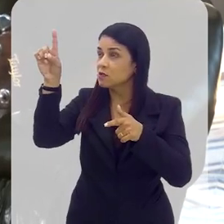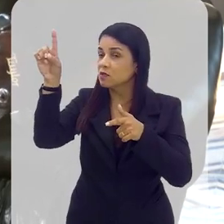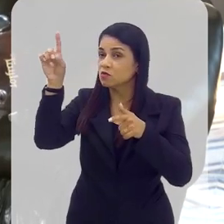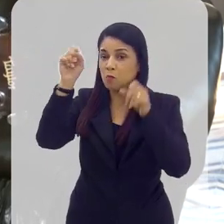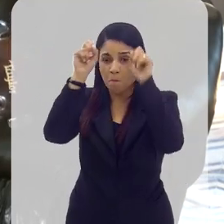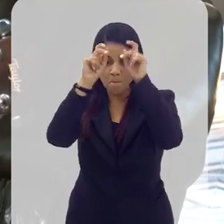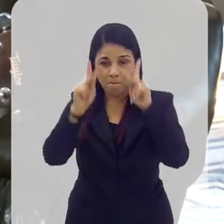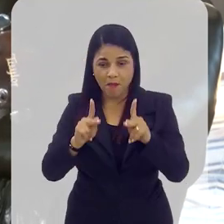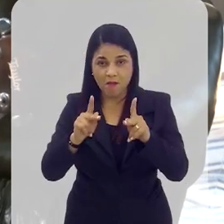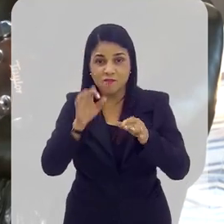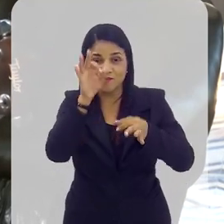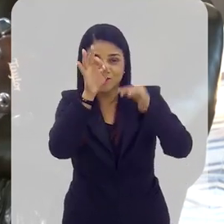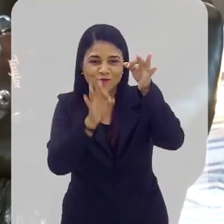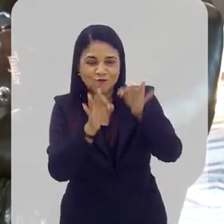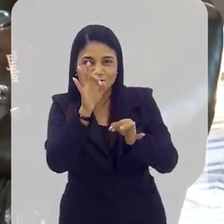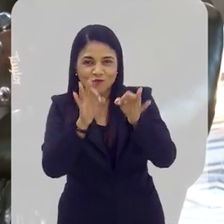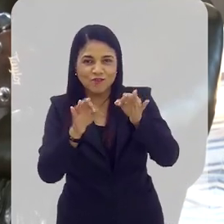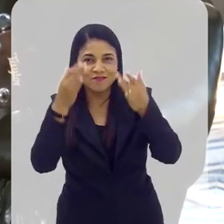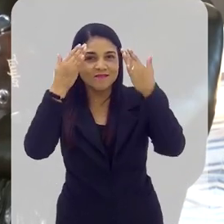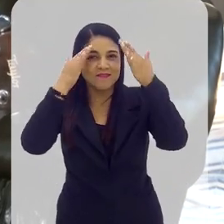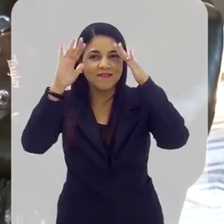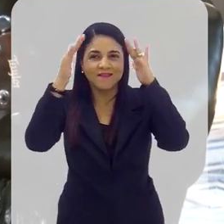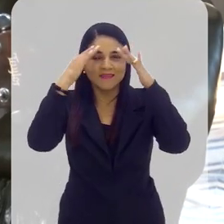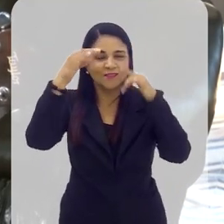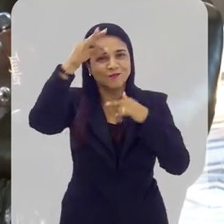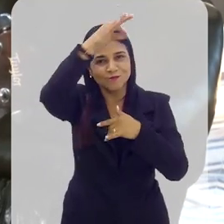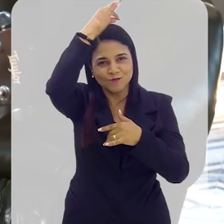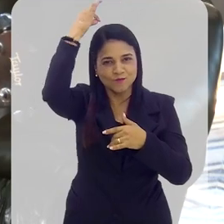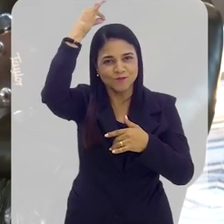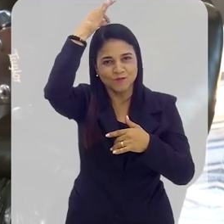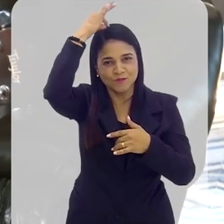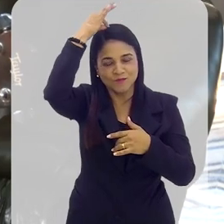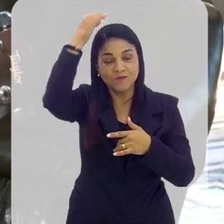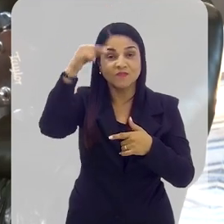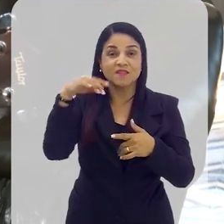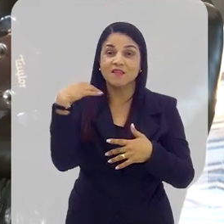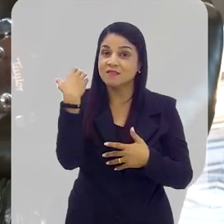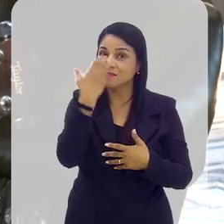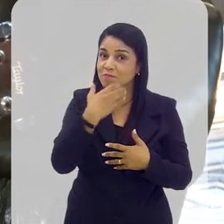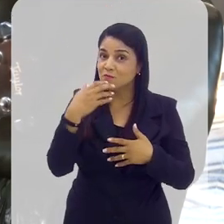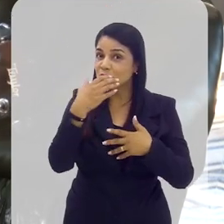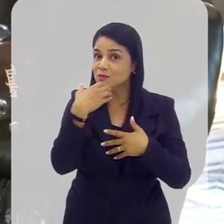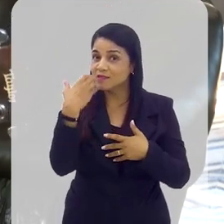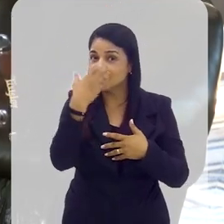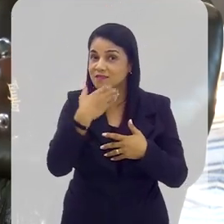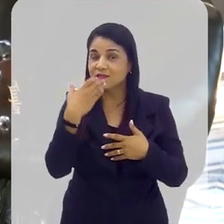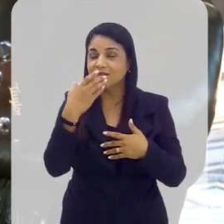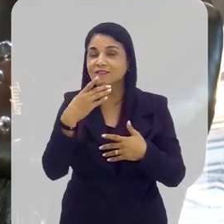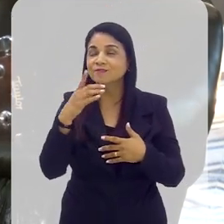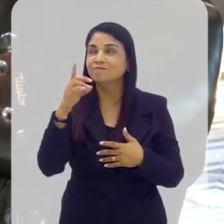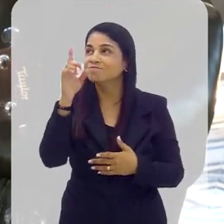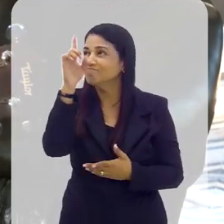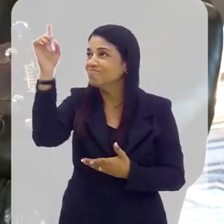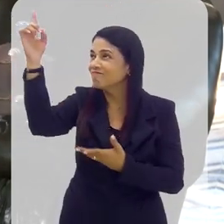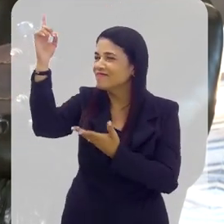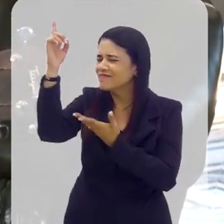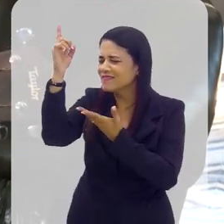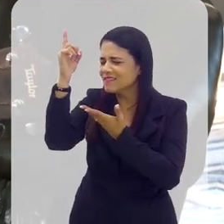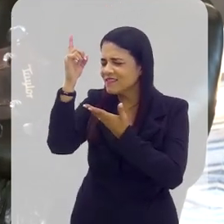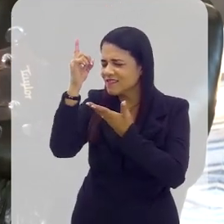mim, ele é paz, justiça e alegria no Espírito Santo. Meu Deus! E essa canção começa dizendo isso. Venha